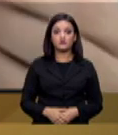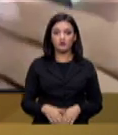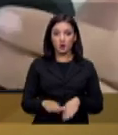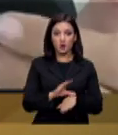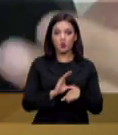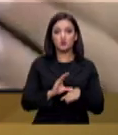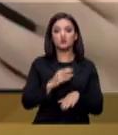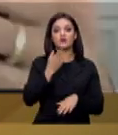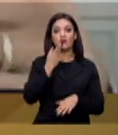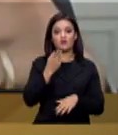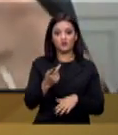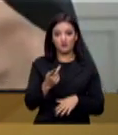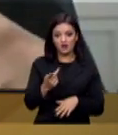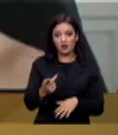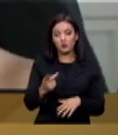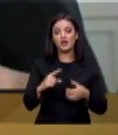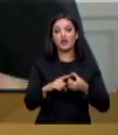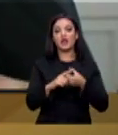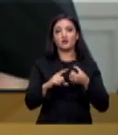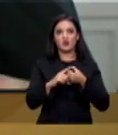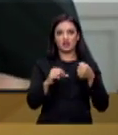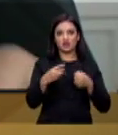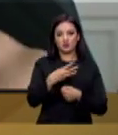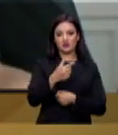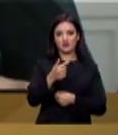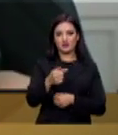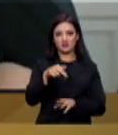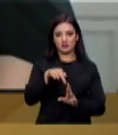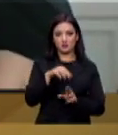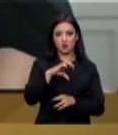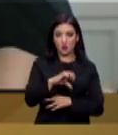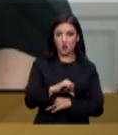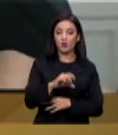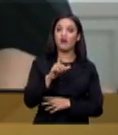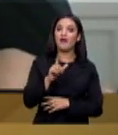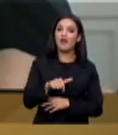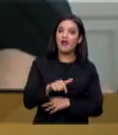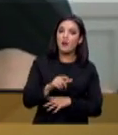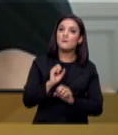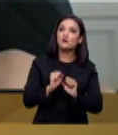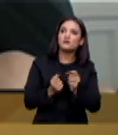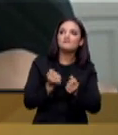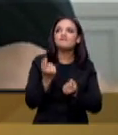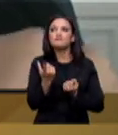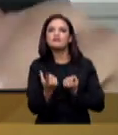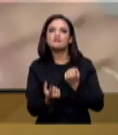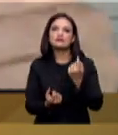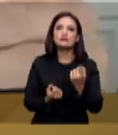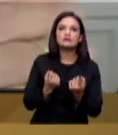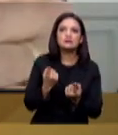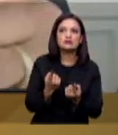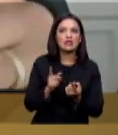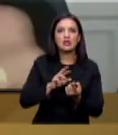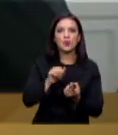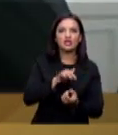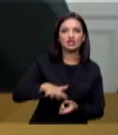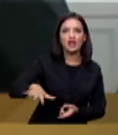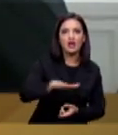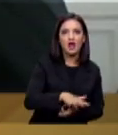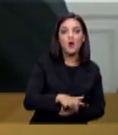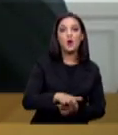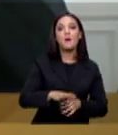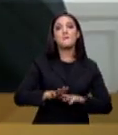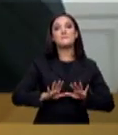artigo 37, 9, uma exceção perigosa, como a doutrina classifica, mas a